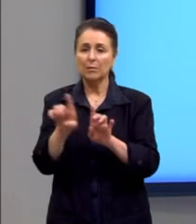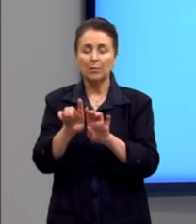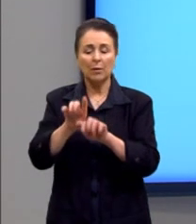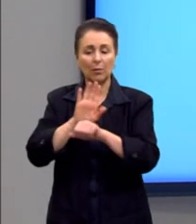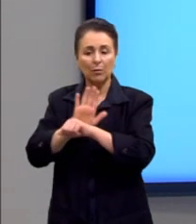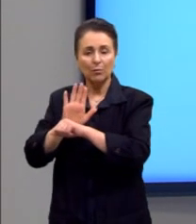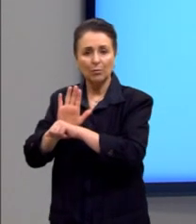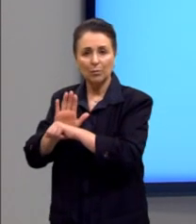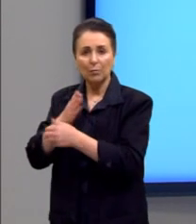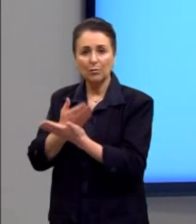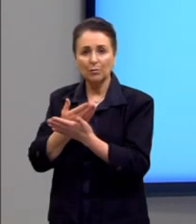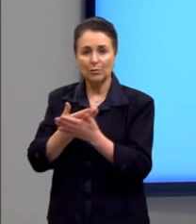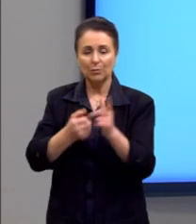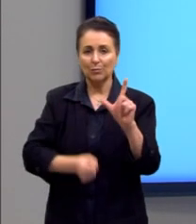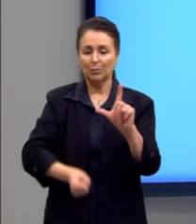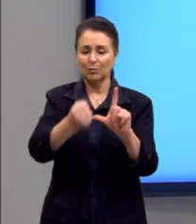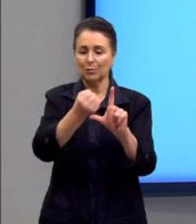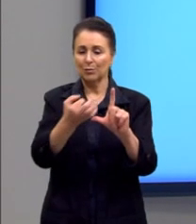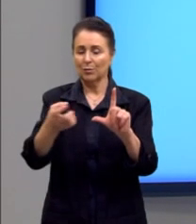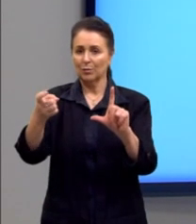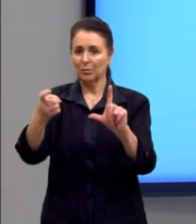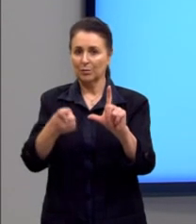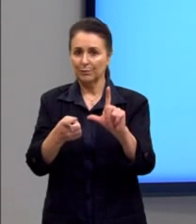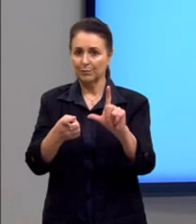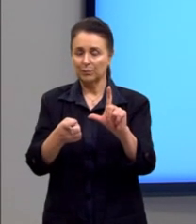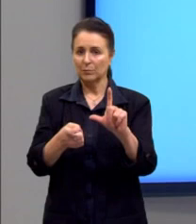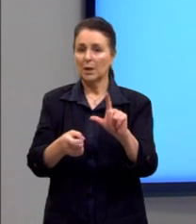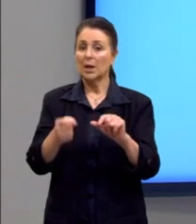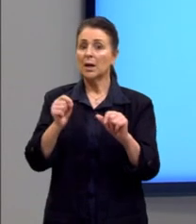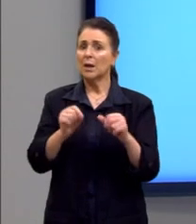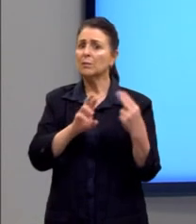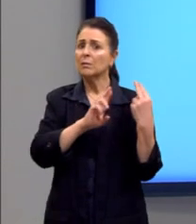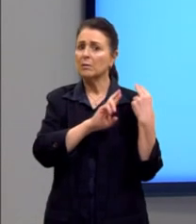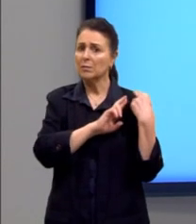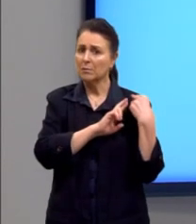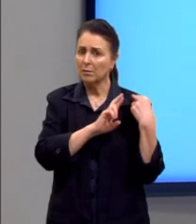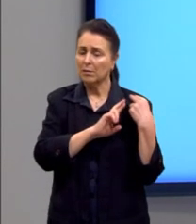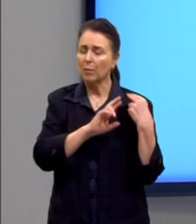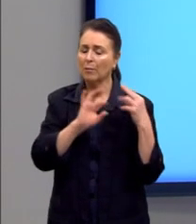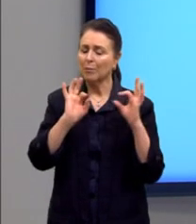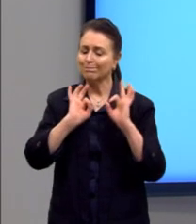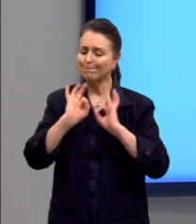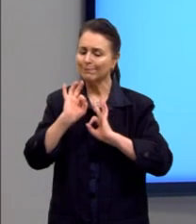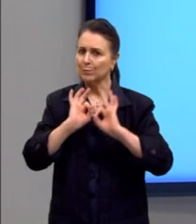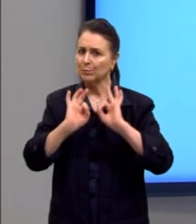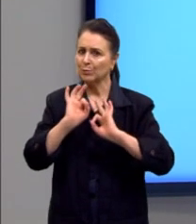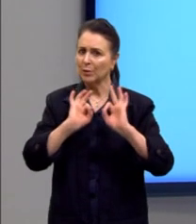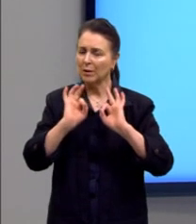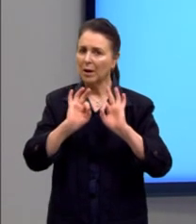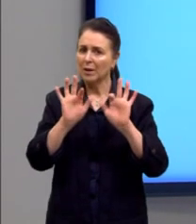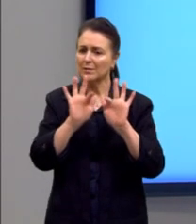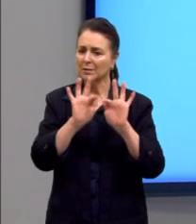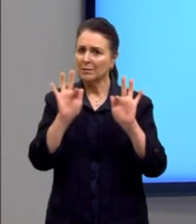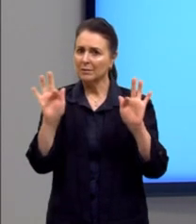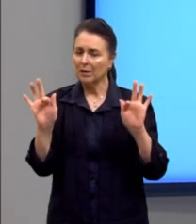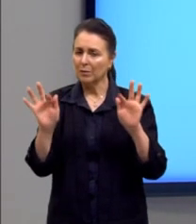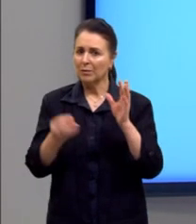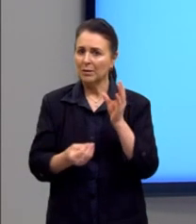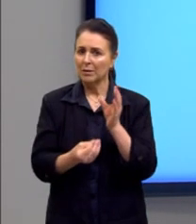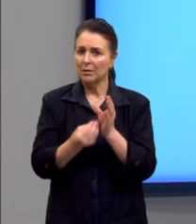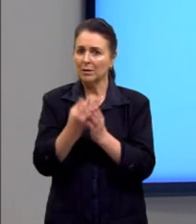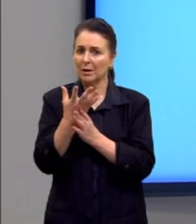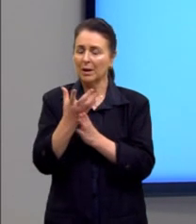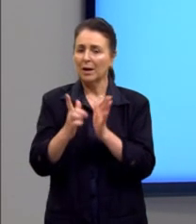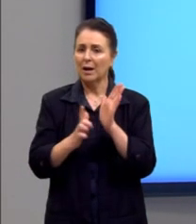os estudos sobre o logaritmo considerado um dos responsáveis por aprimorar essa função e criar a sua